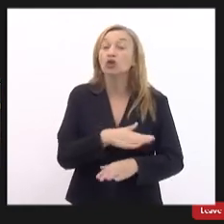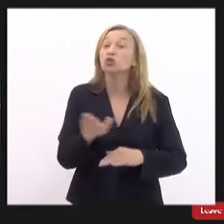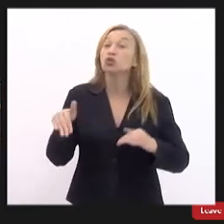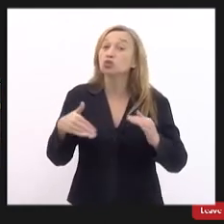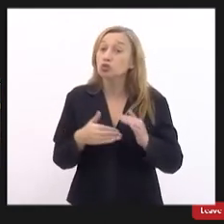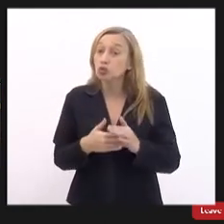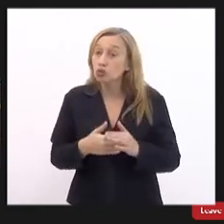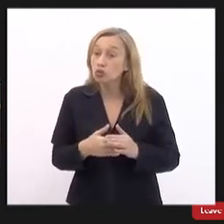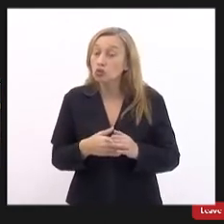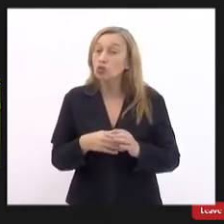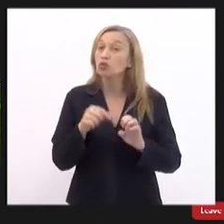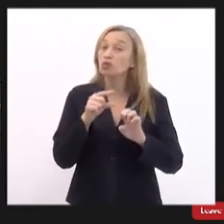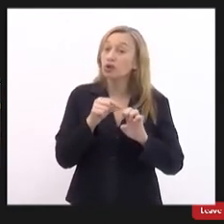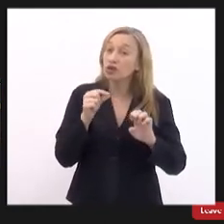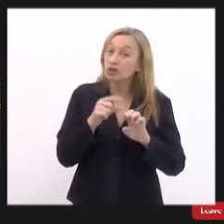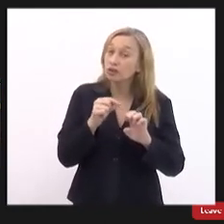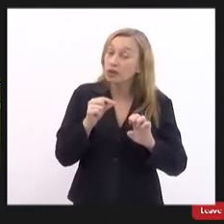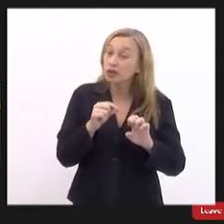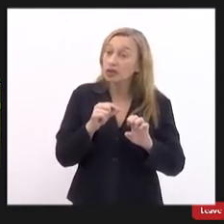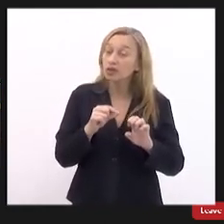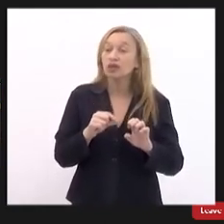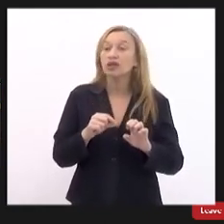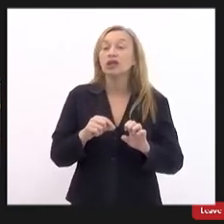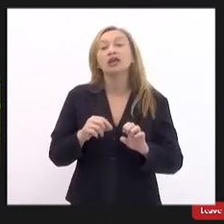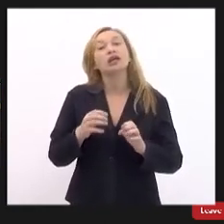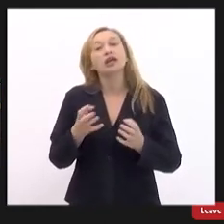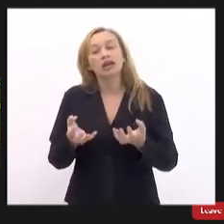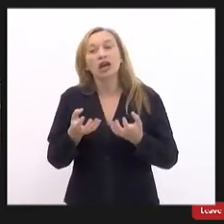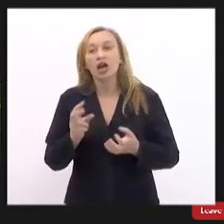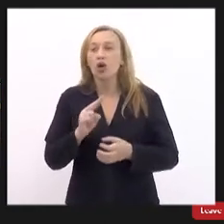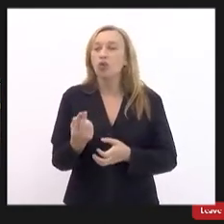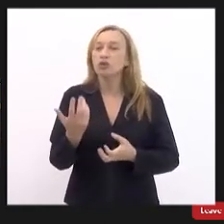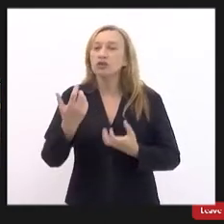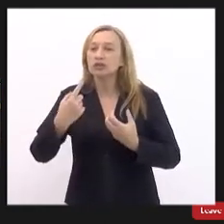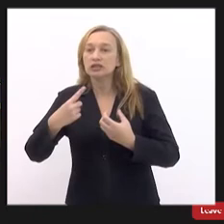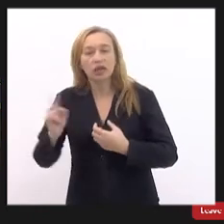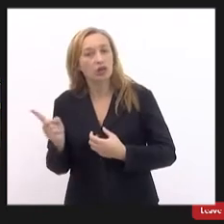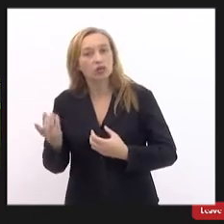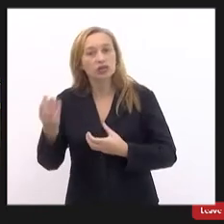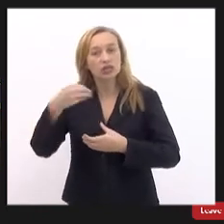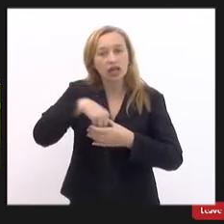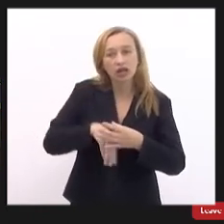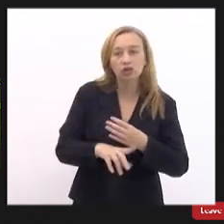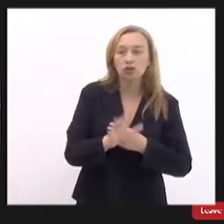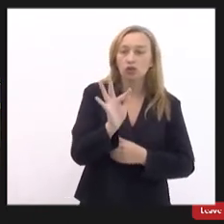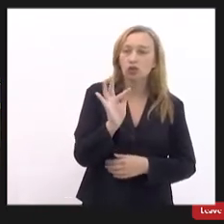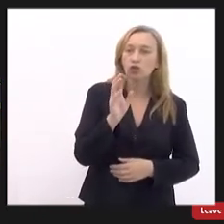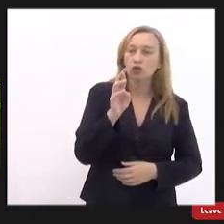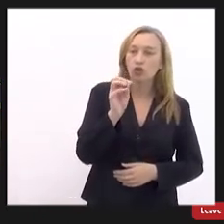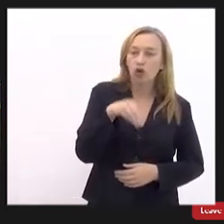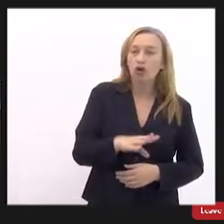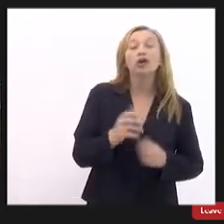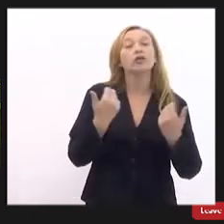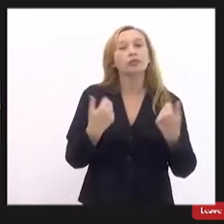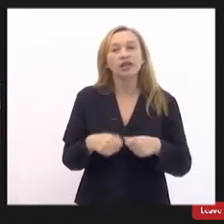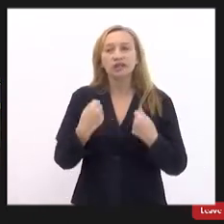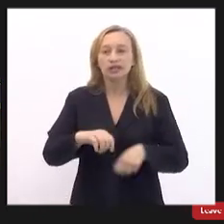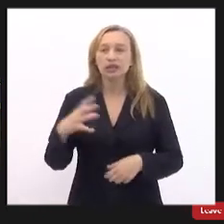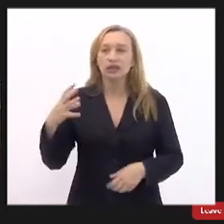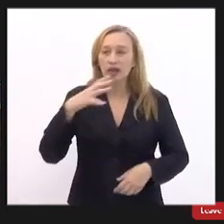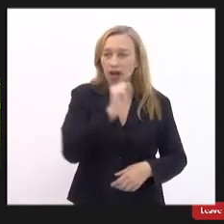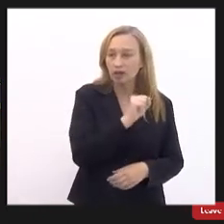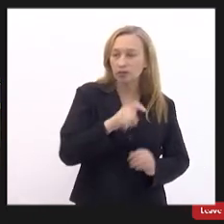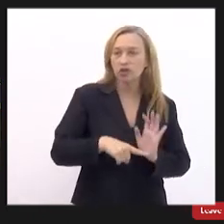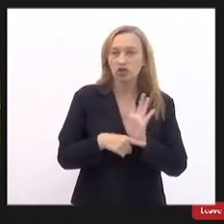todo aquele empreendimento que queira ou não estar dando fórum e que precisa de maneira emergencial